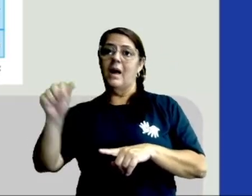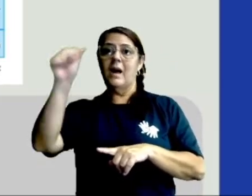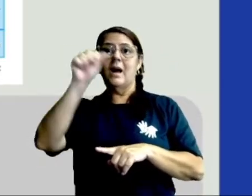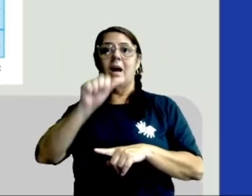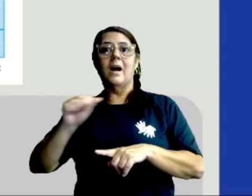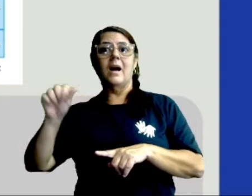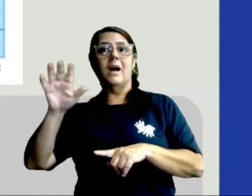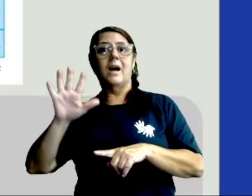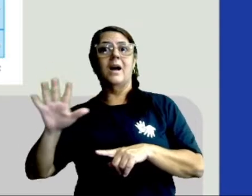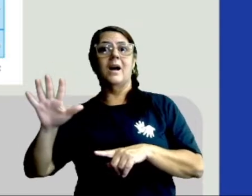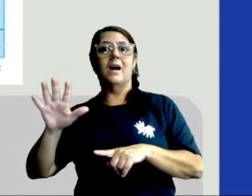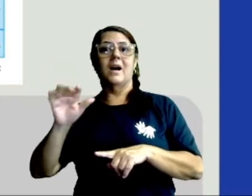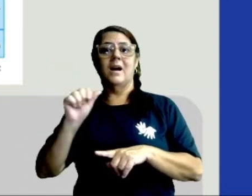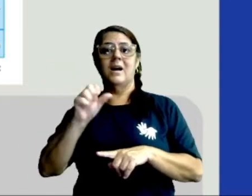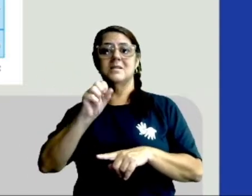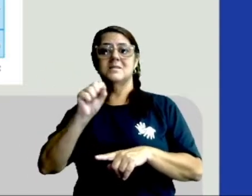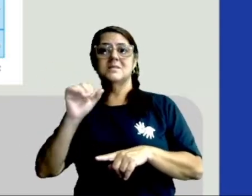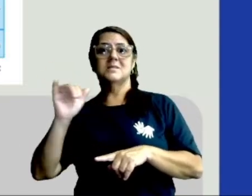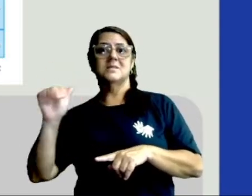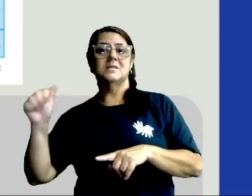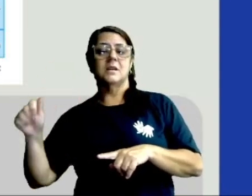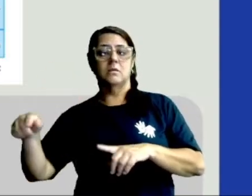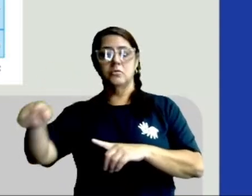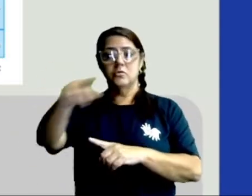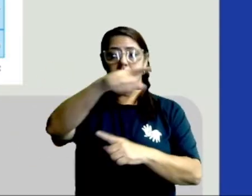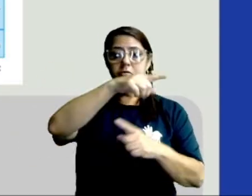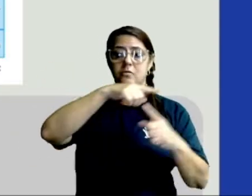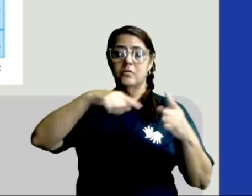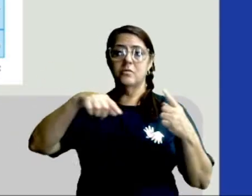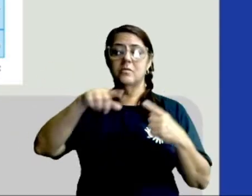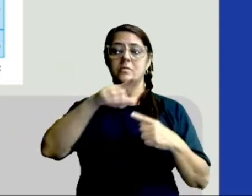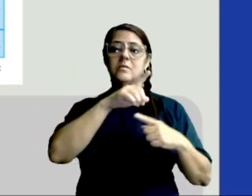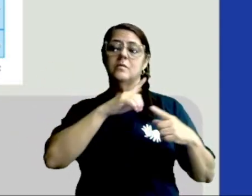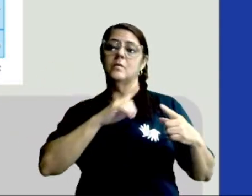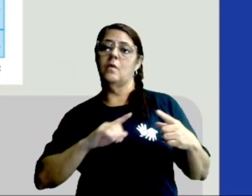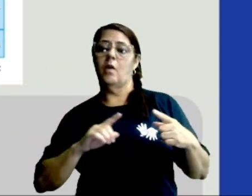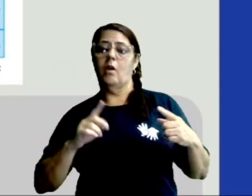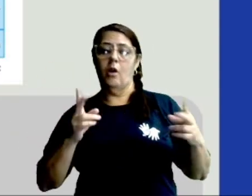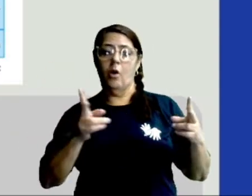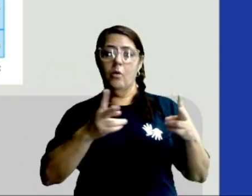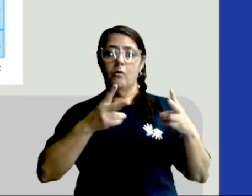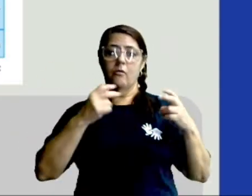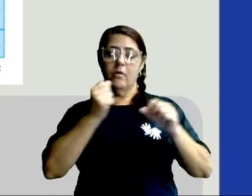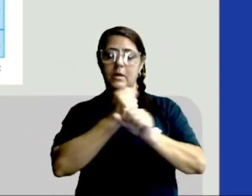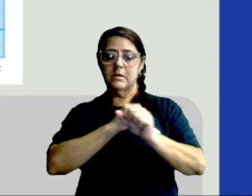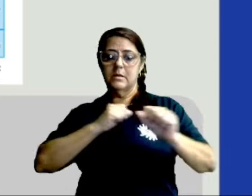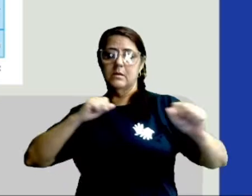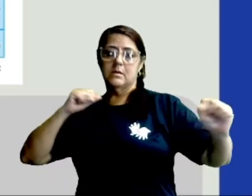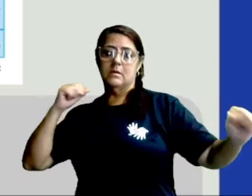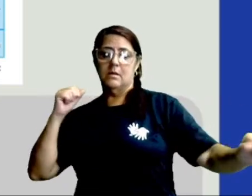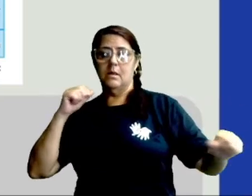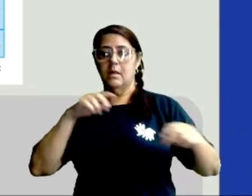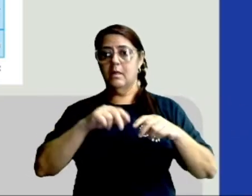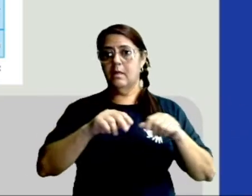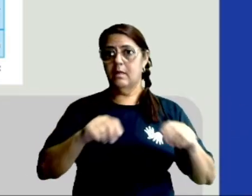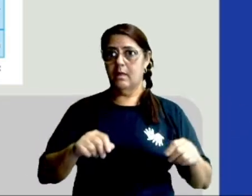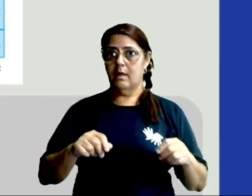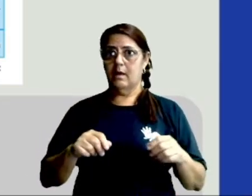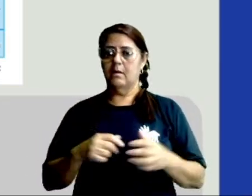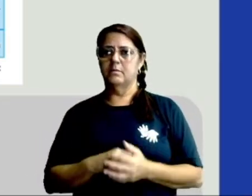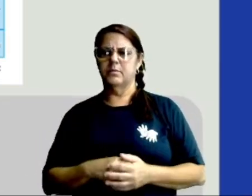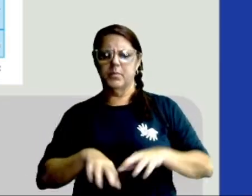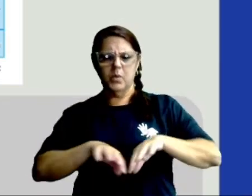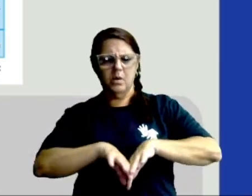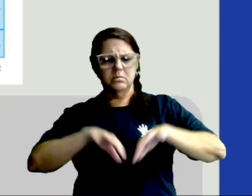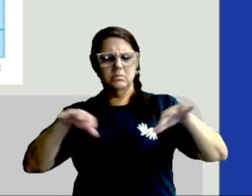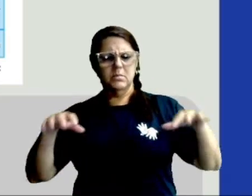é separada pelo Oceano Atlântico, né, da Europa e da África, né? A gente vê alguma grande extensão de terra. E por que não um continente, não